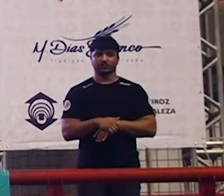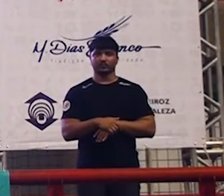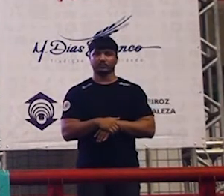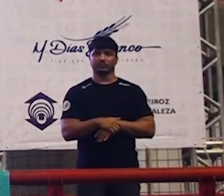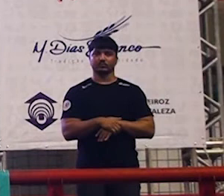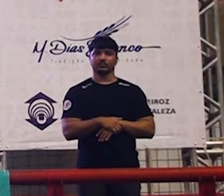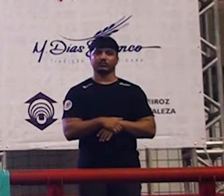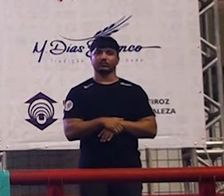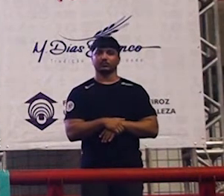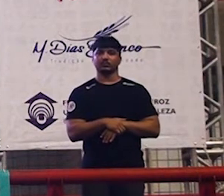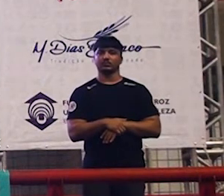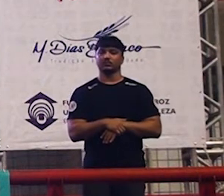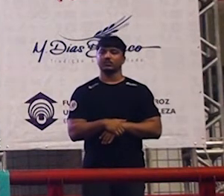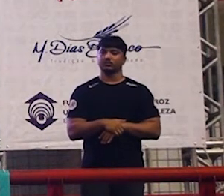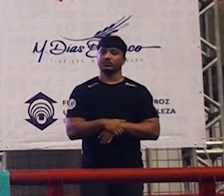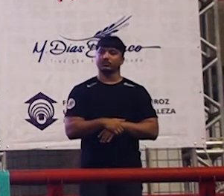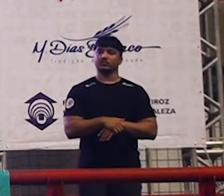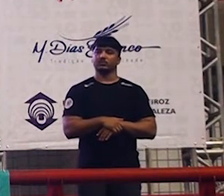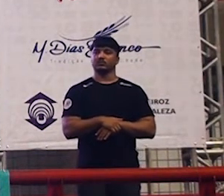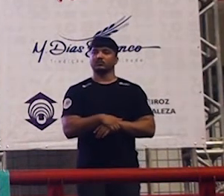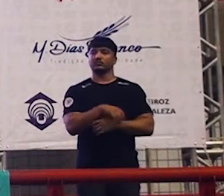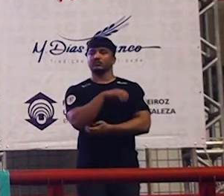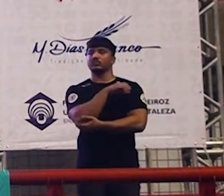De jeito nenhum.